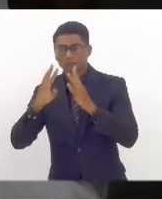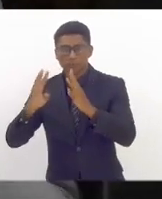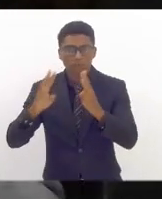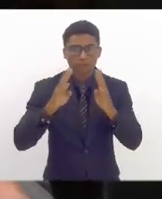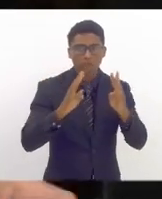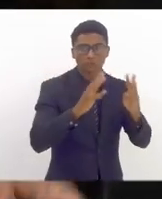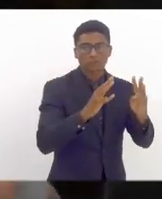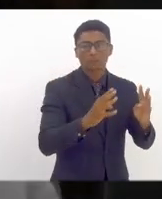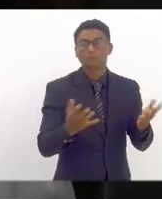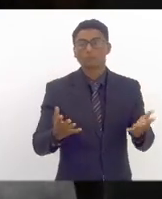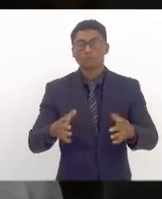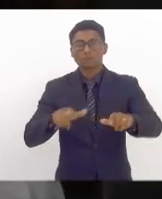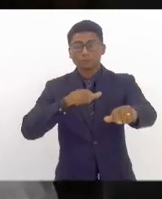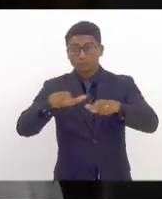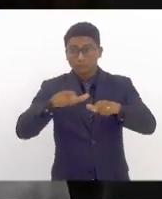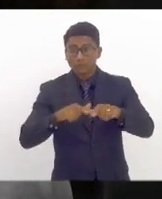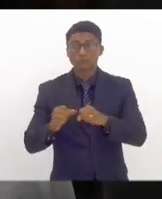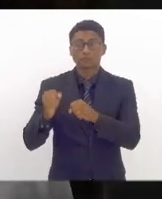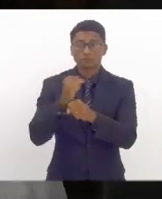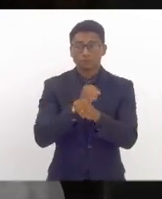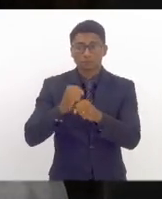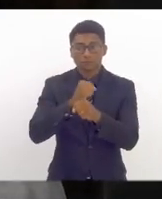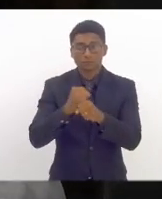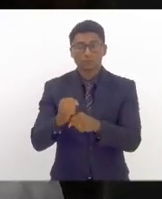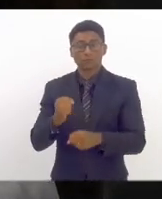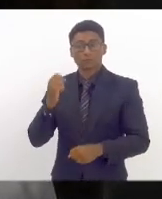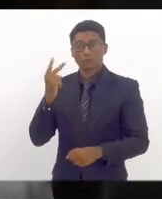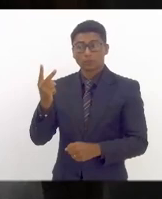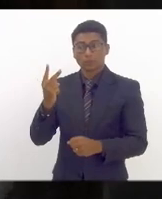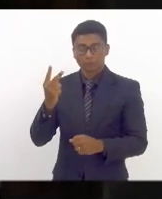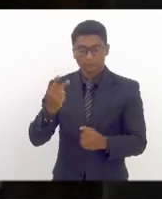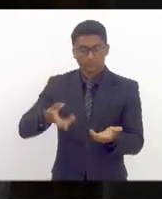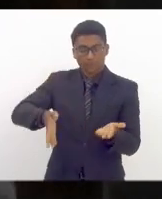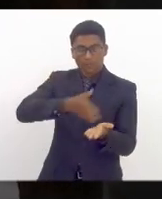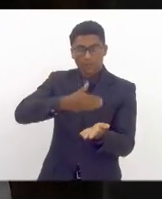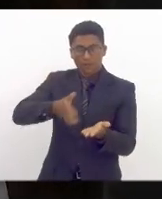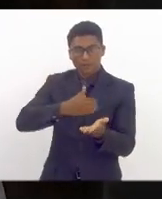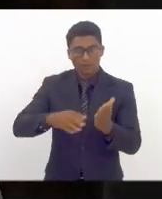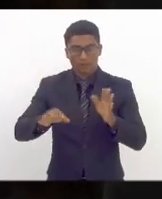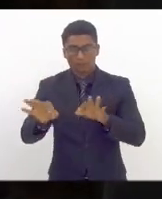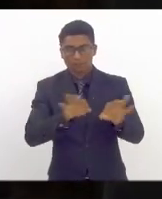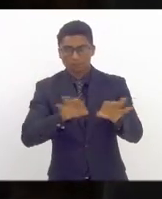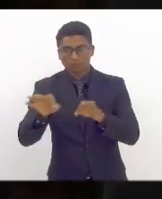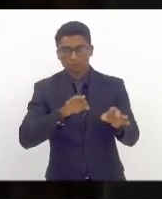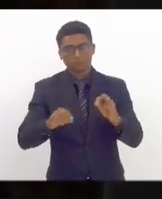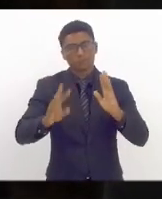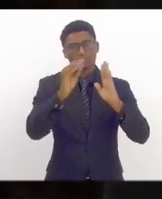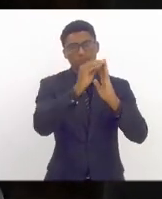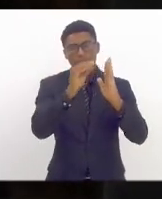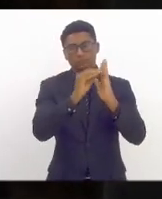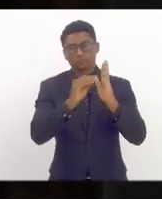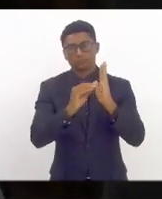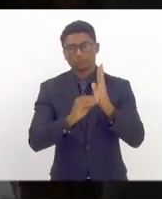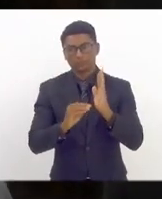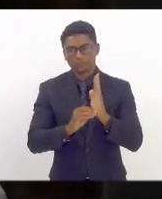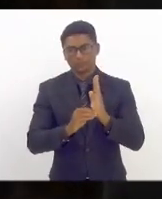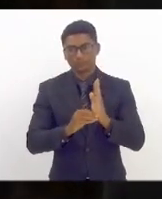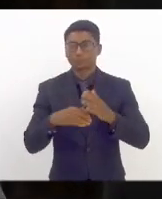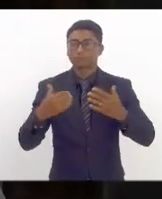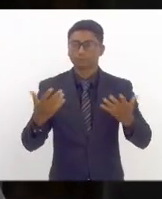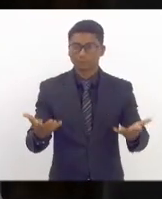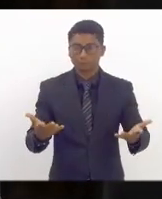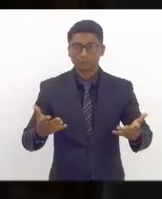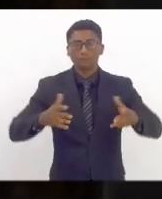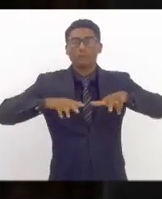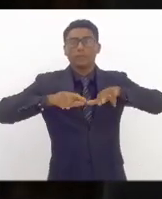cerca de dois anos nessa cartilha primeiro transformando as demandas que